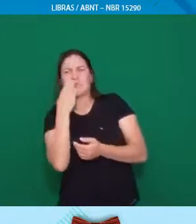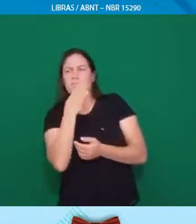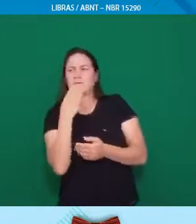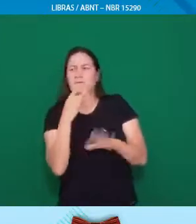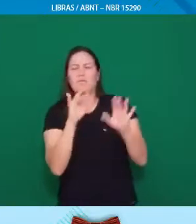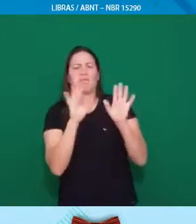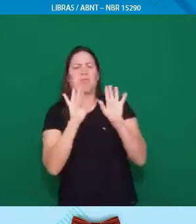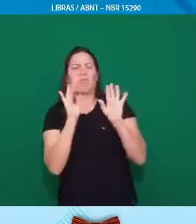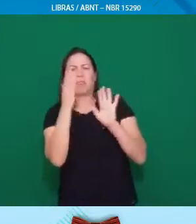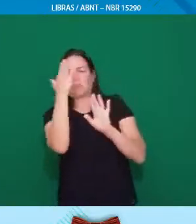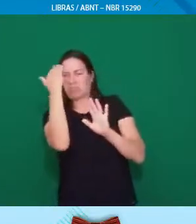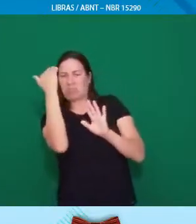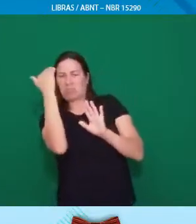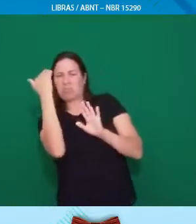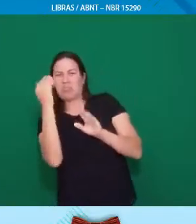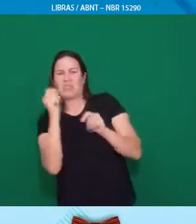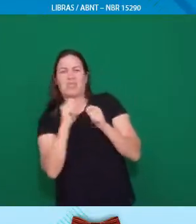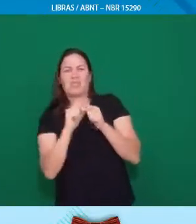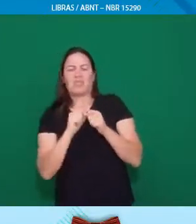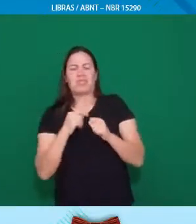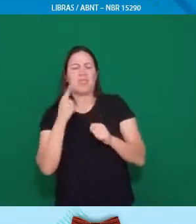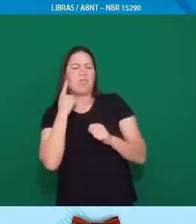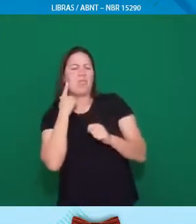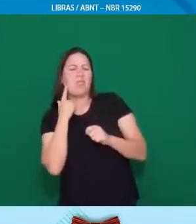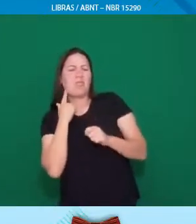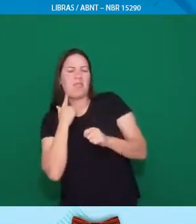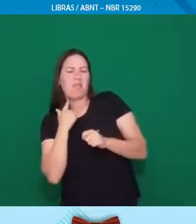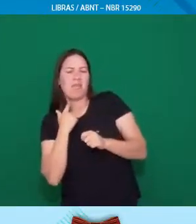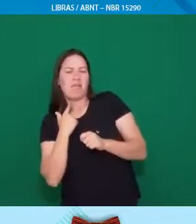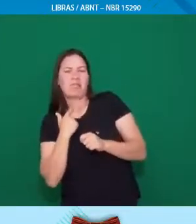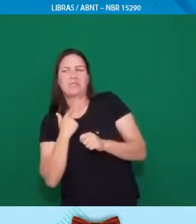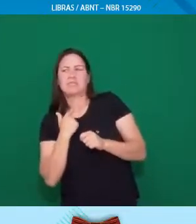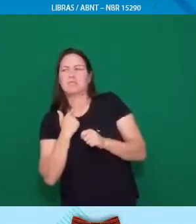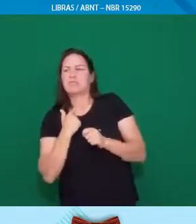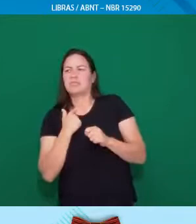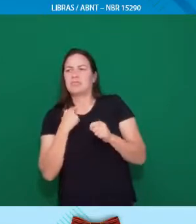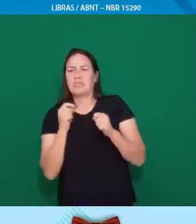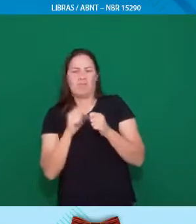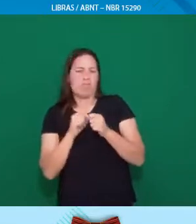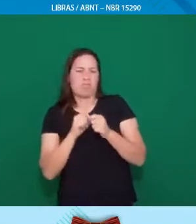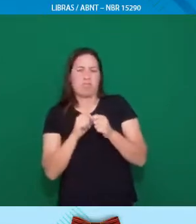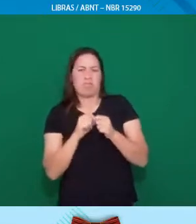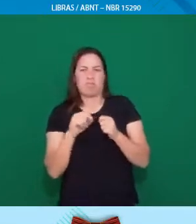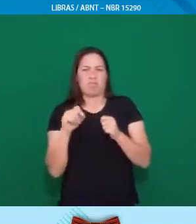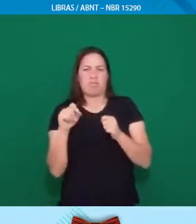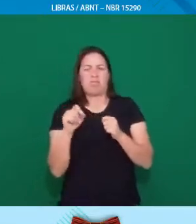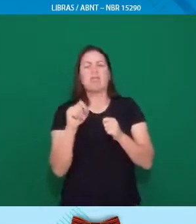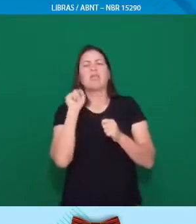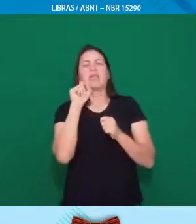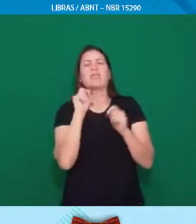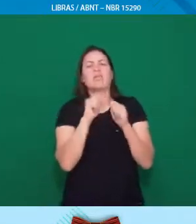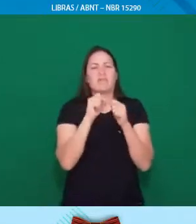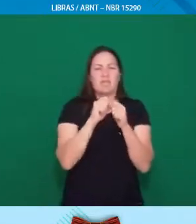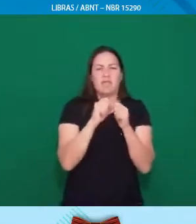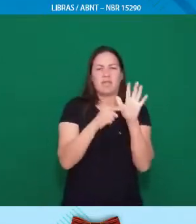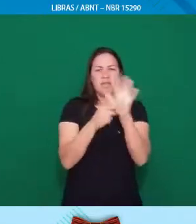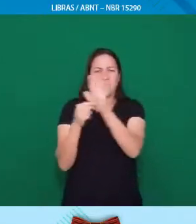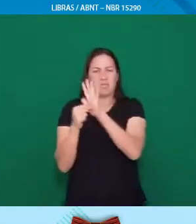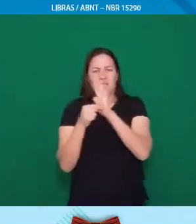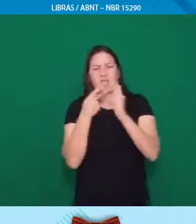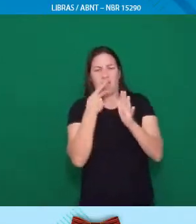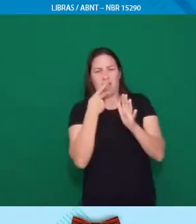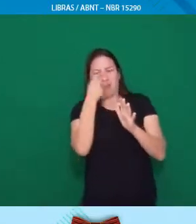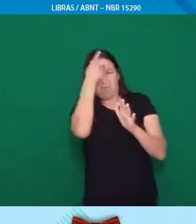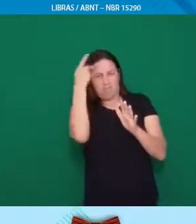gosto é a bomba para levar sucesso tem prazer em fazer E é isso que vale o que você fizesse para